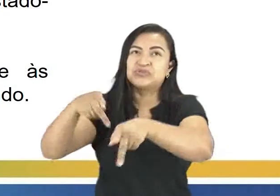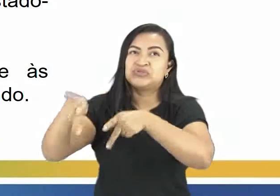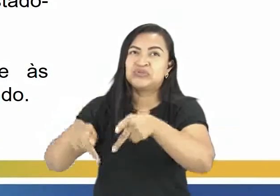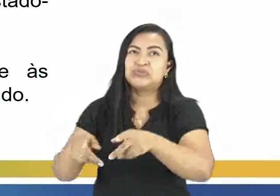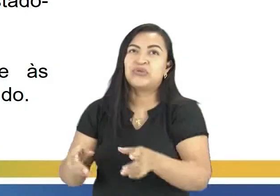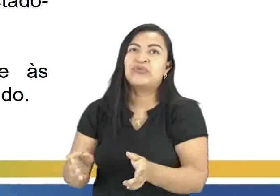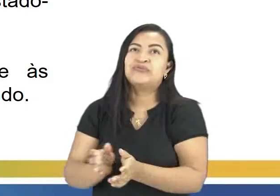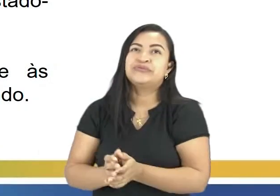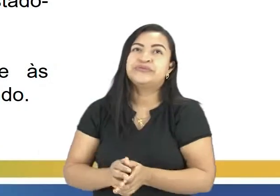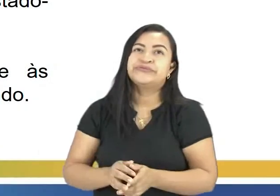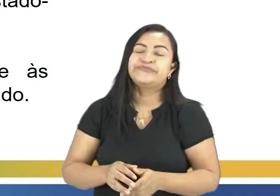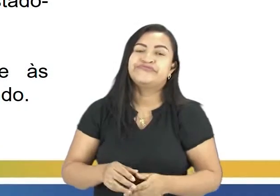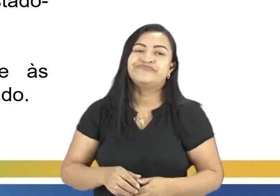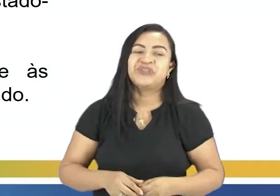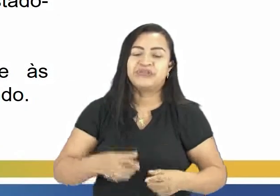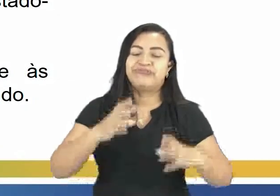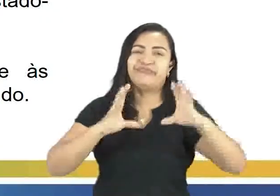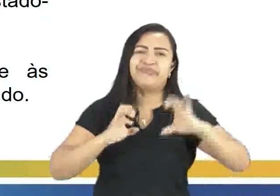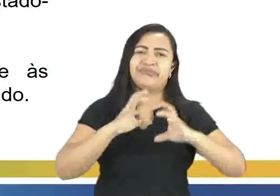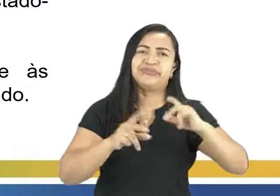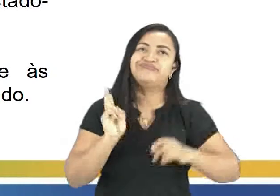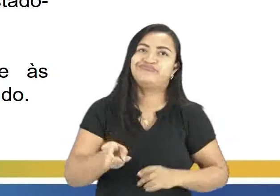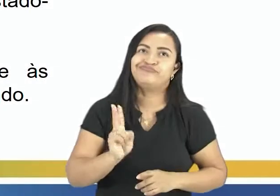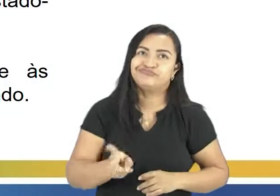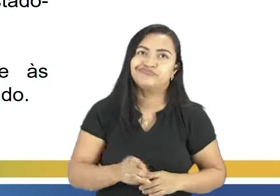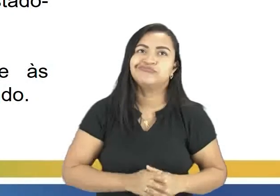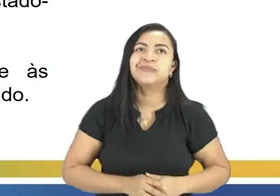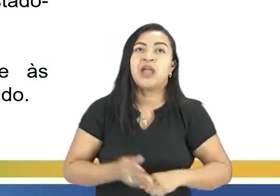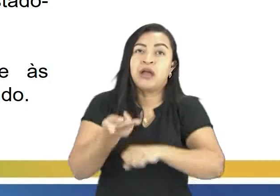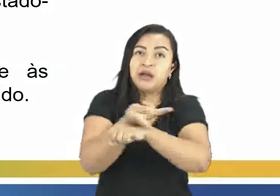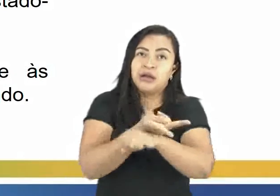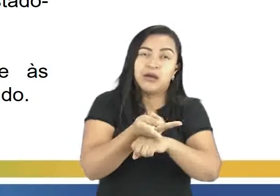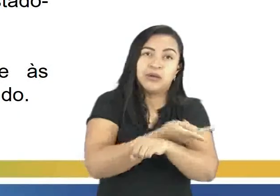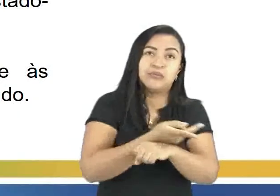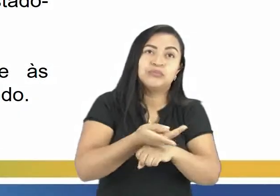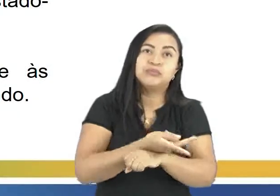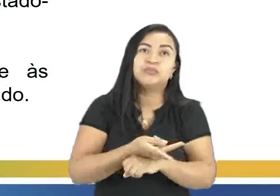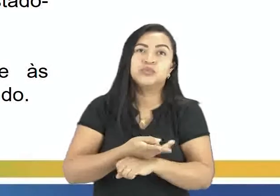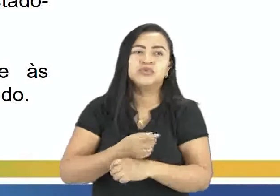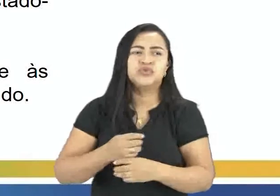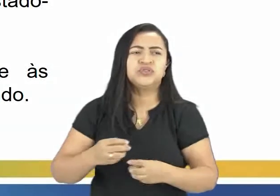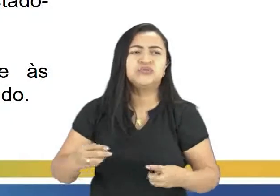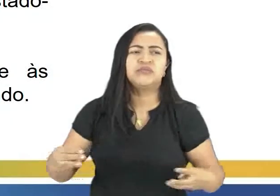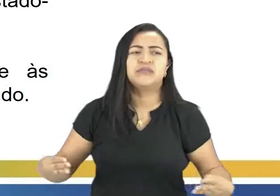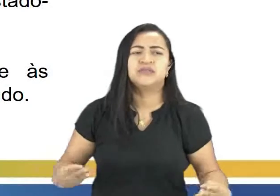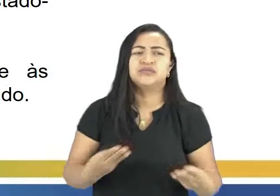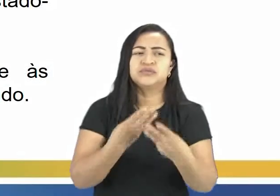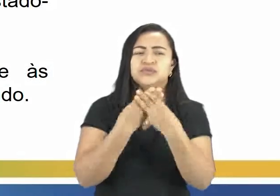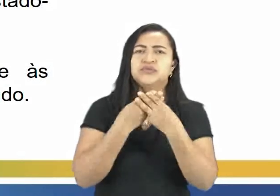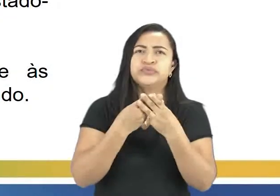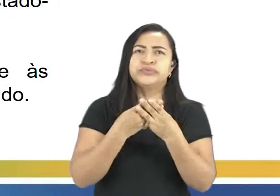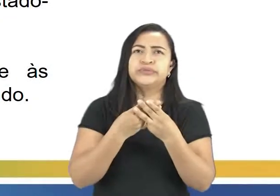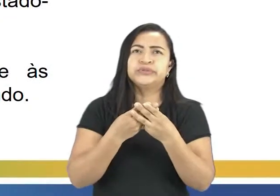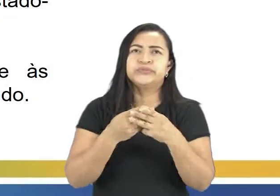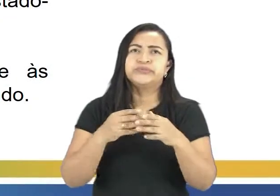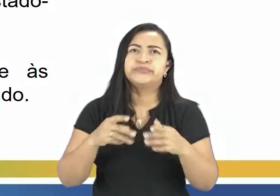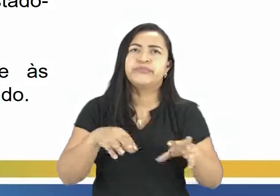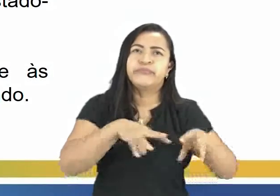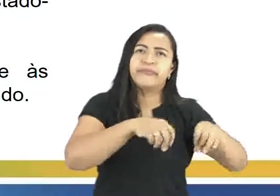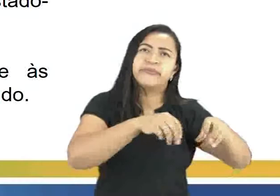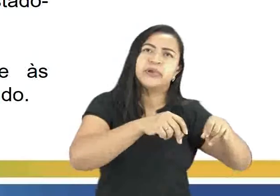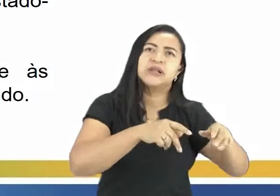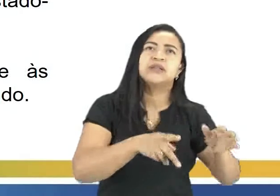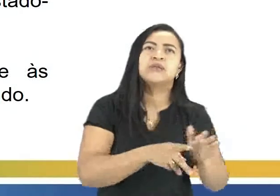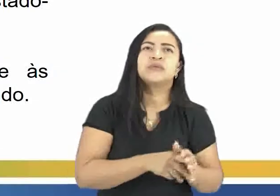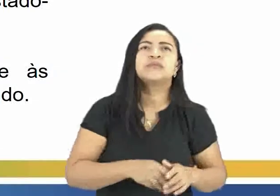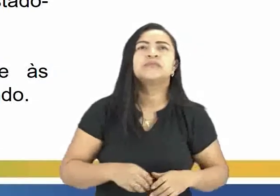em paz. C. A busca dos judeus pela terra prometida, nos arredores de Jerusalém, com a consequência a criação do seu